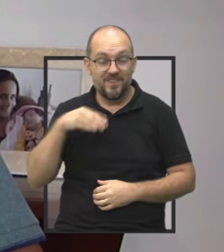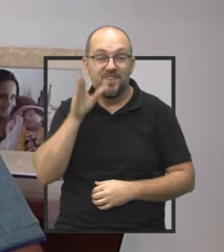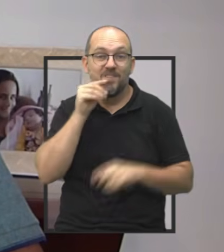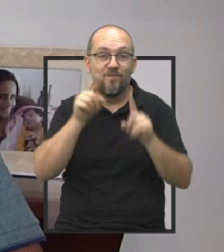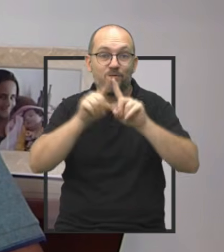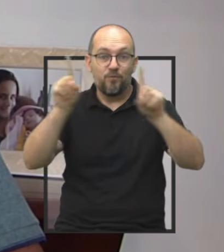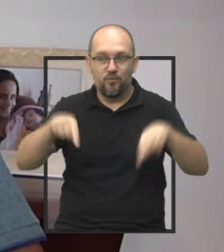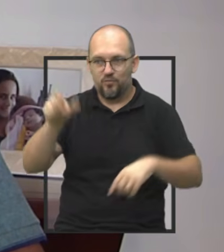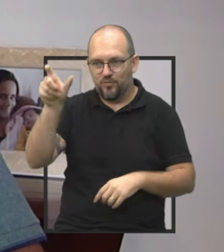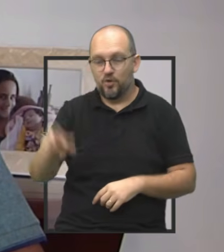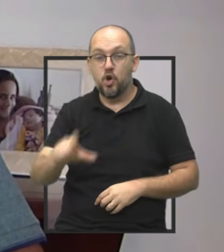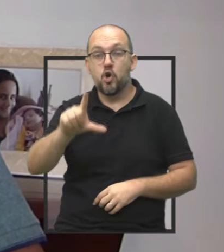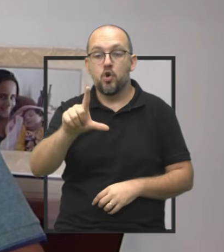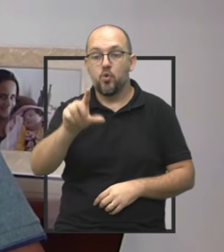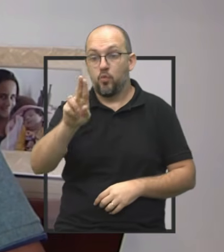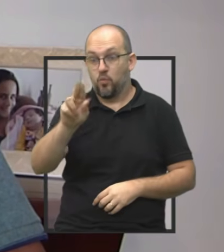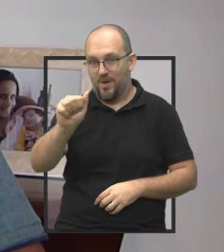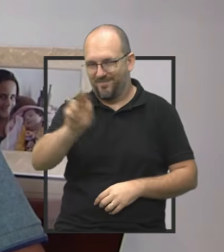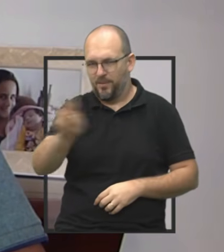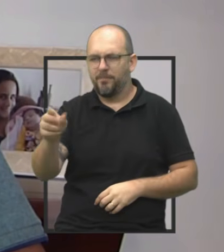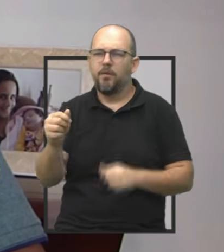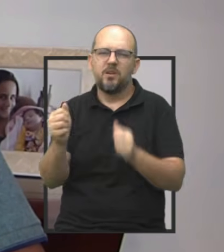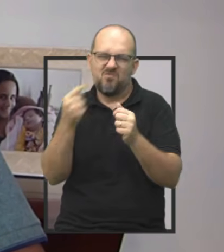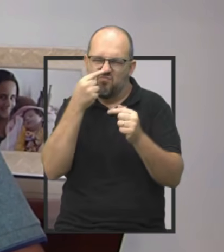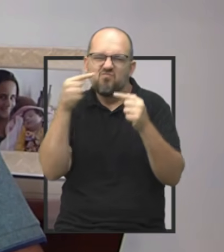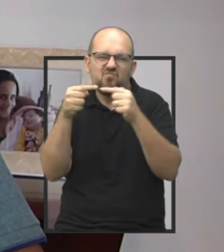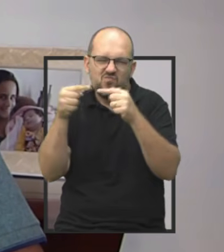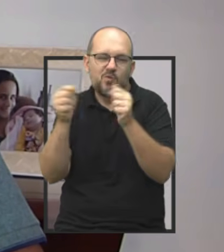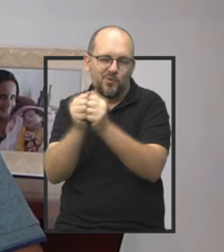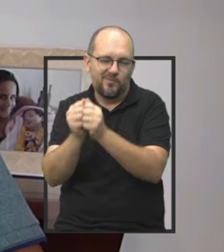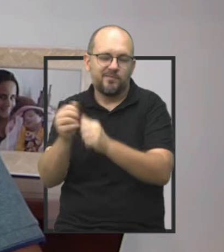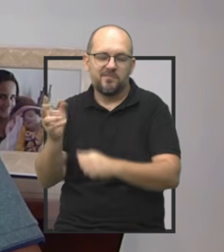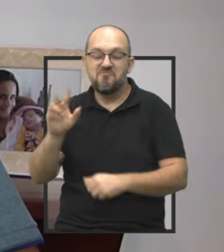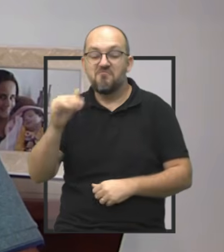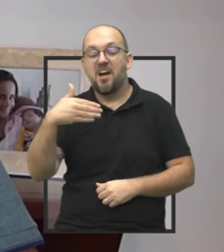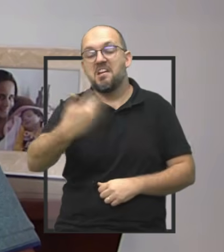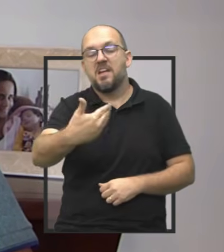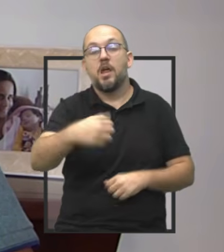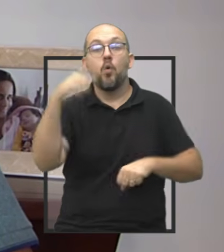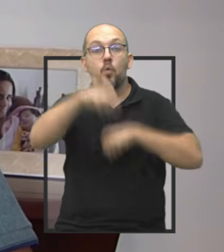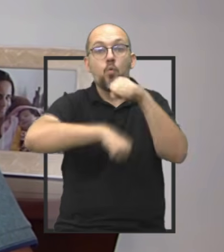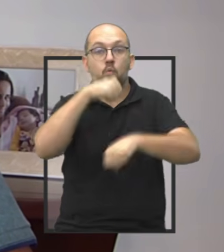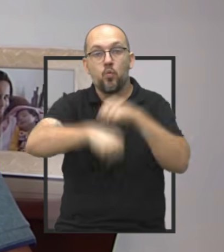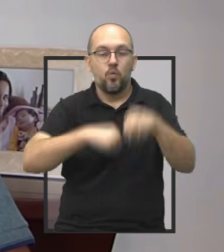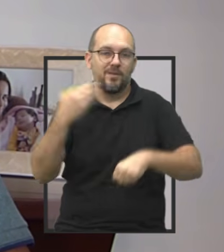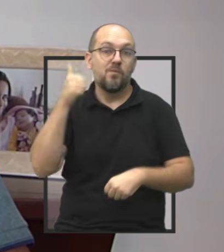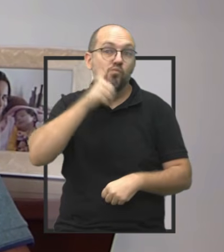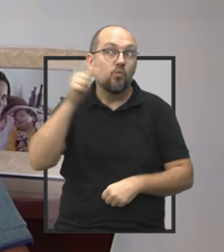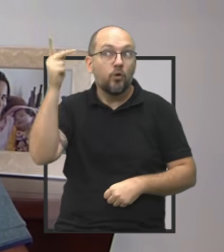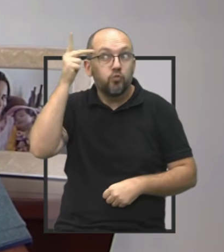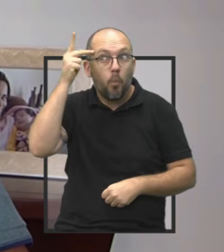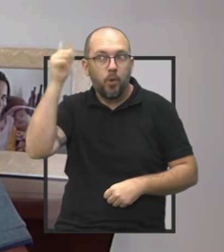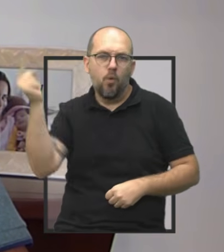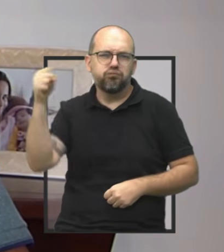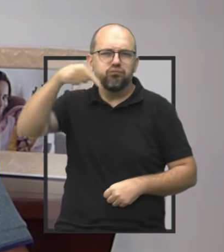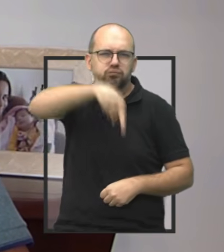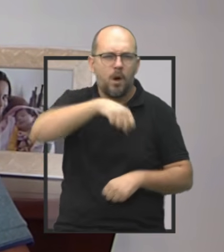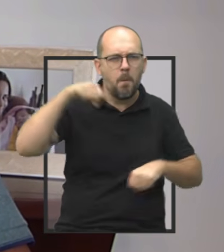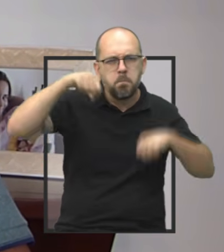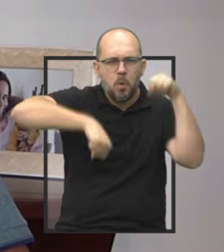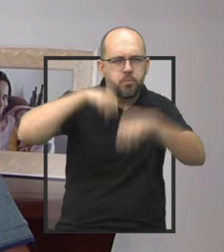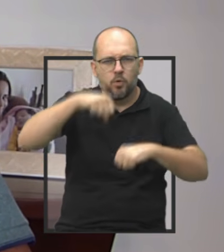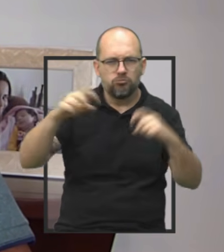tinha o funcionário dele, o Lua, né? Eles eram muito chegados e ia ter uma luta aí com uma mulher que vinha de São